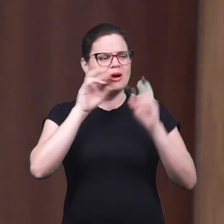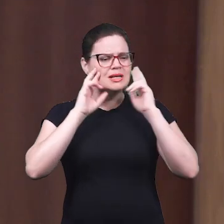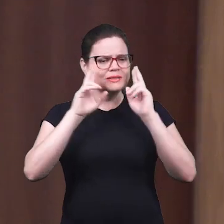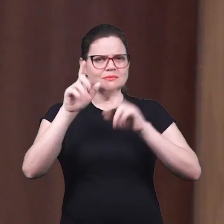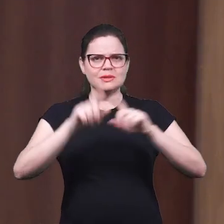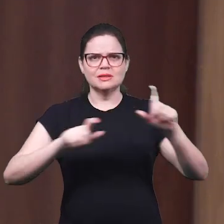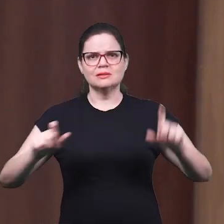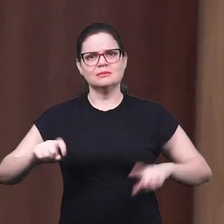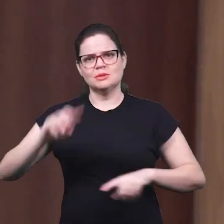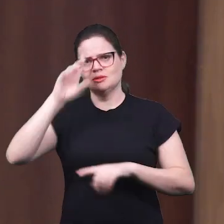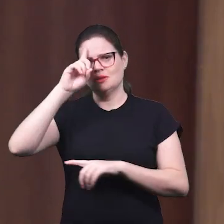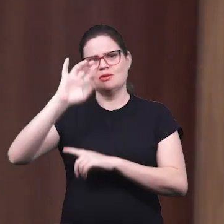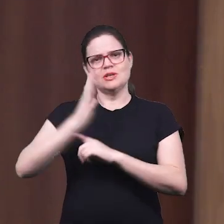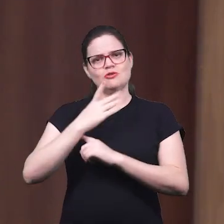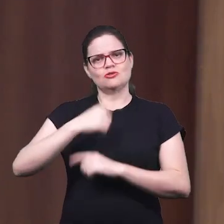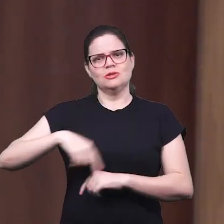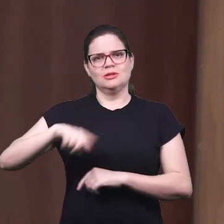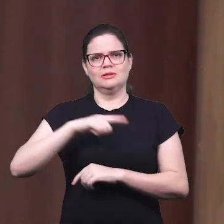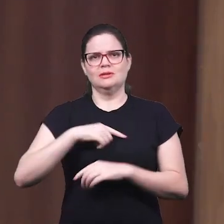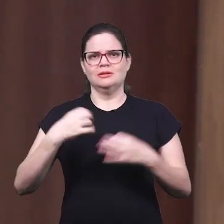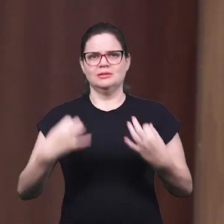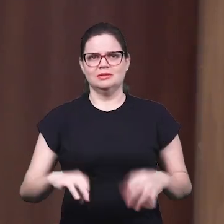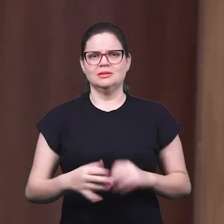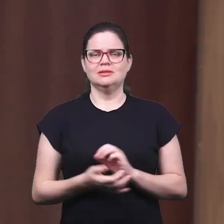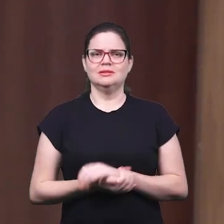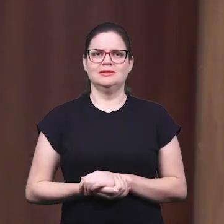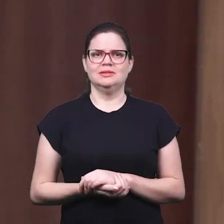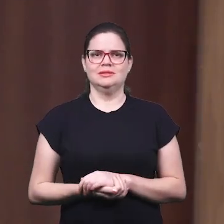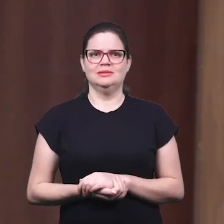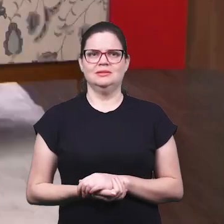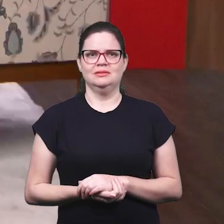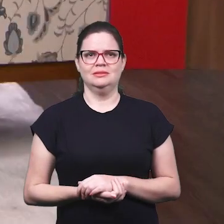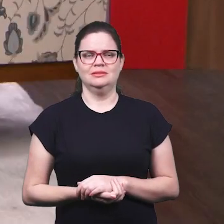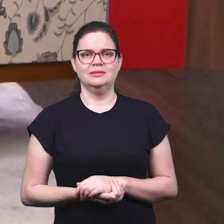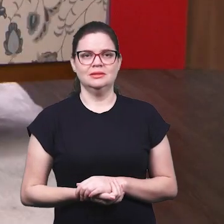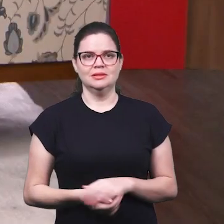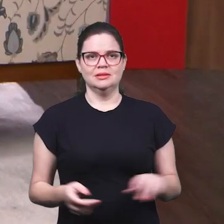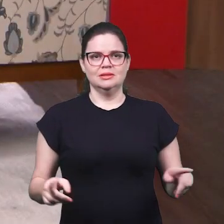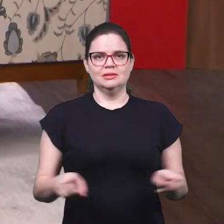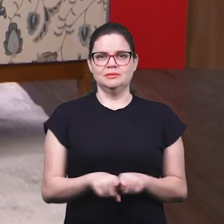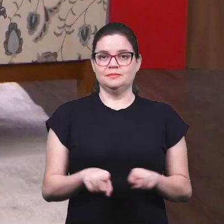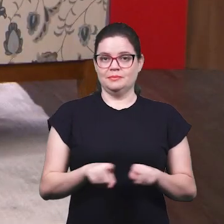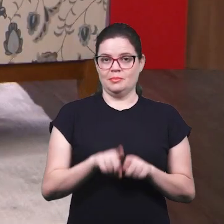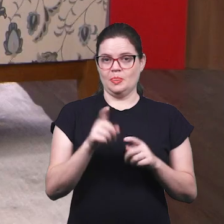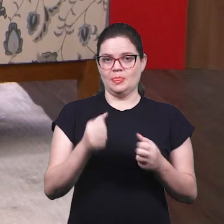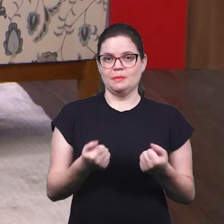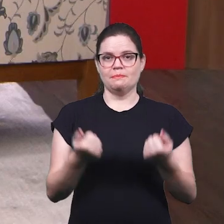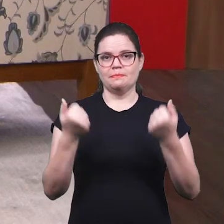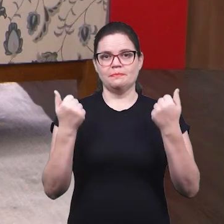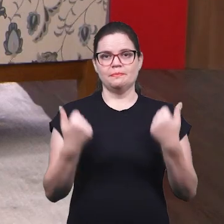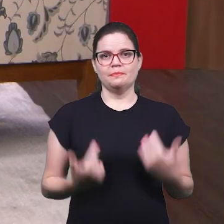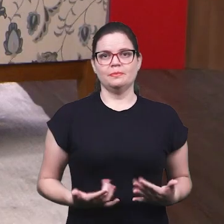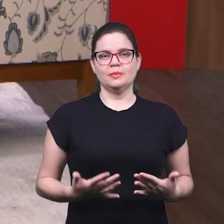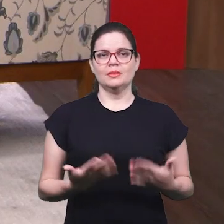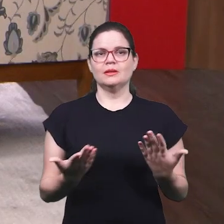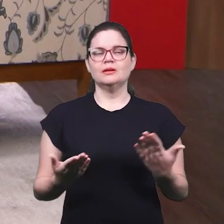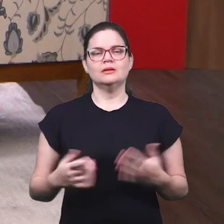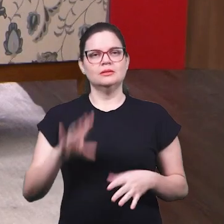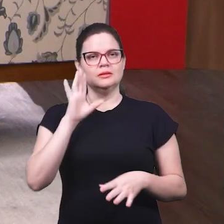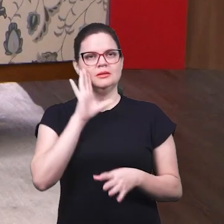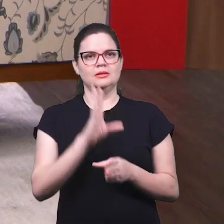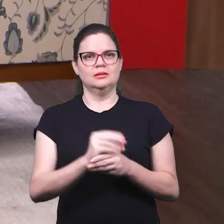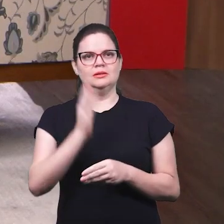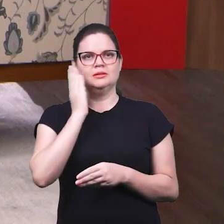outros, ele só pode ajudar a gente, né? E nós podemos aqui, pelo que o senhor está falando, chegar